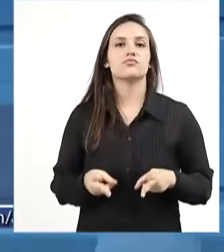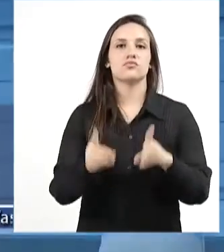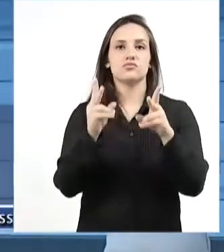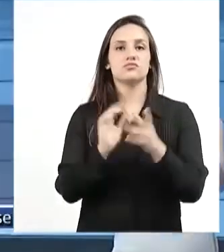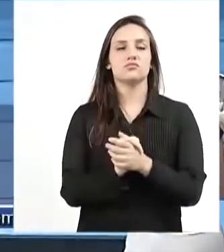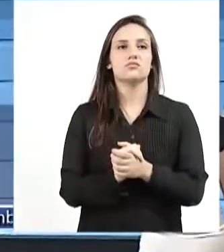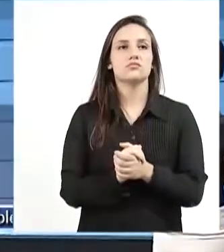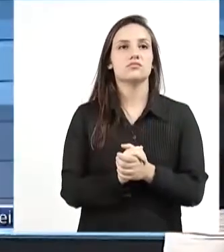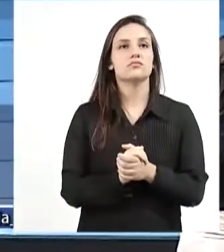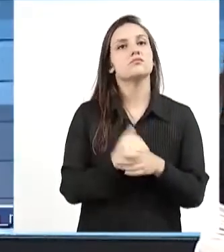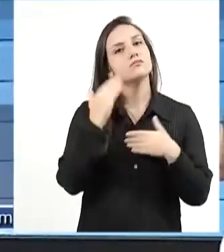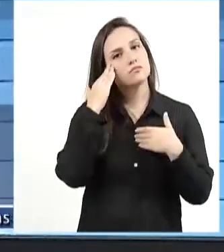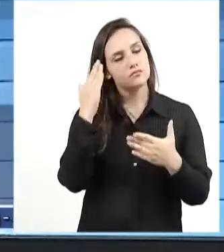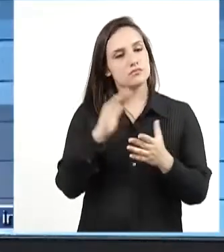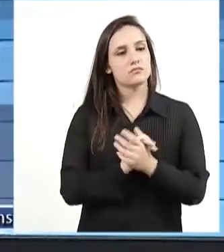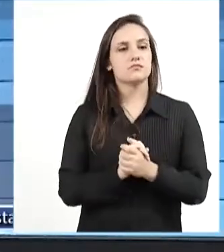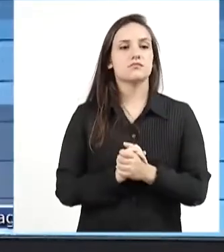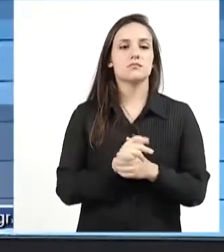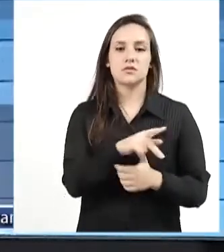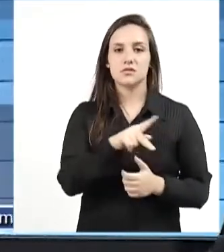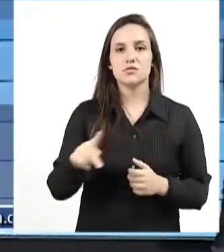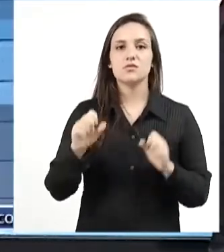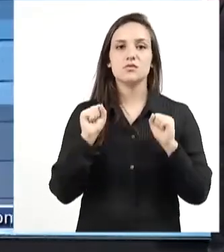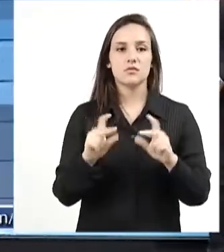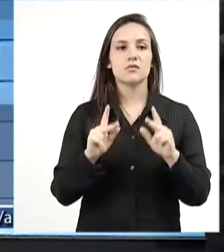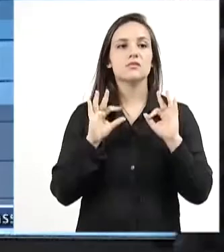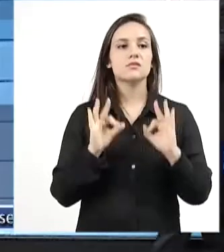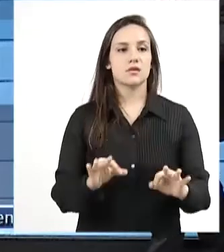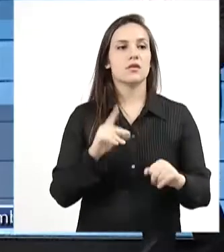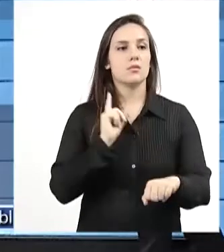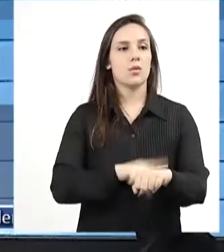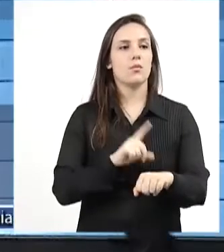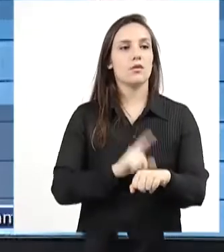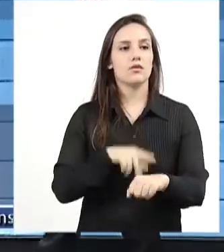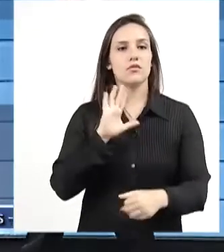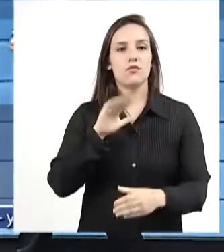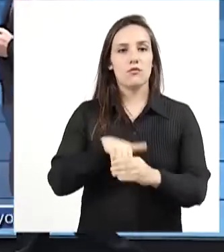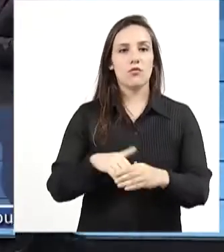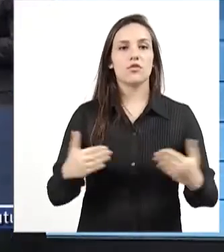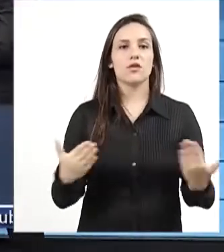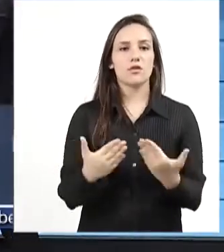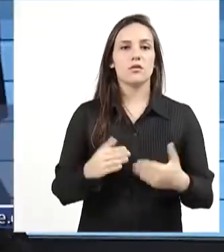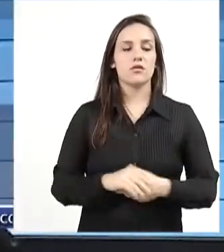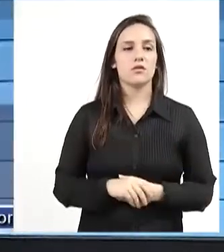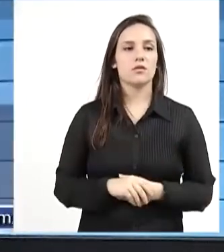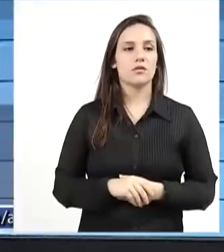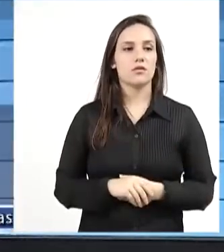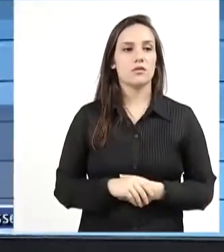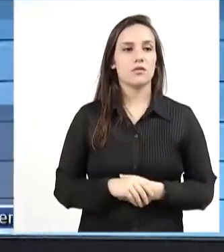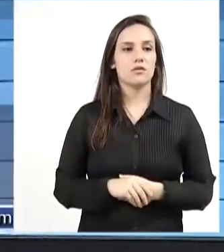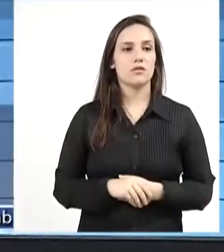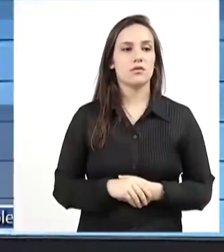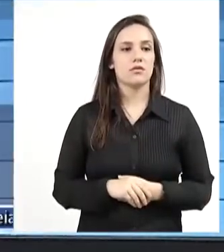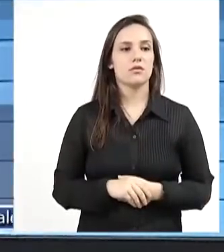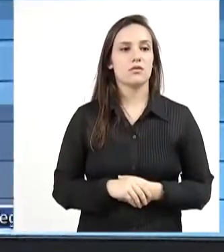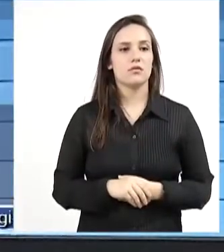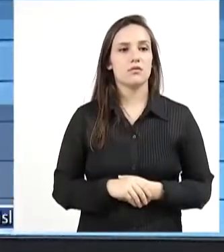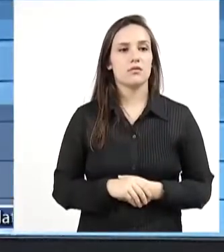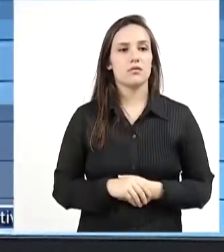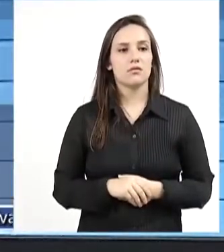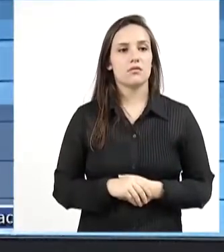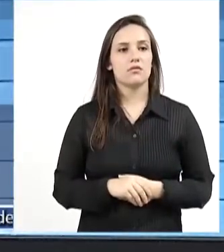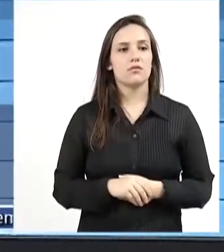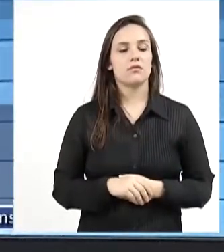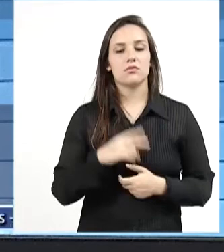presidente. Perfeitamente. Nobre deputado, passemos à ordem do dia. Retirado de pauta, 2 vetos ficarão